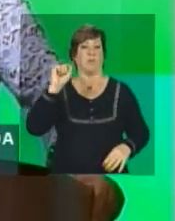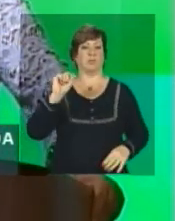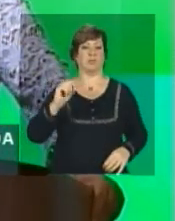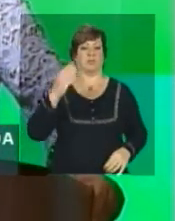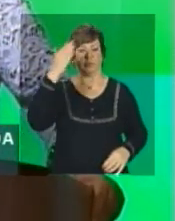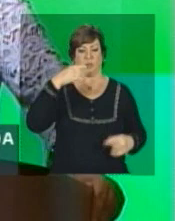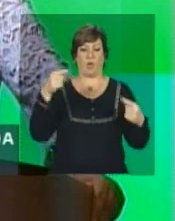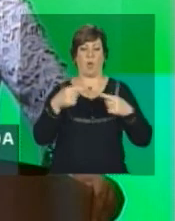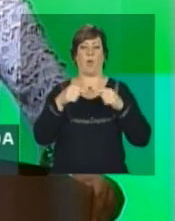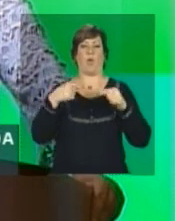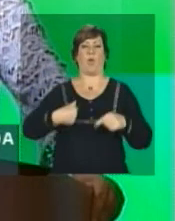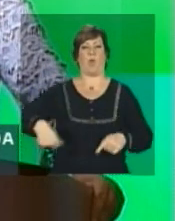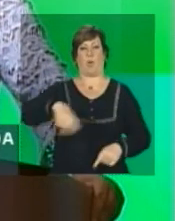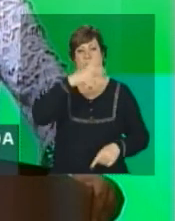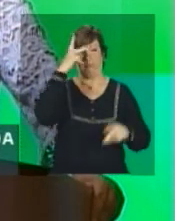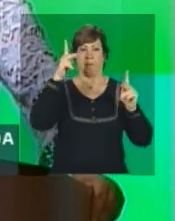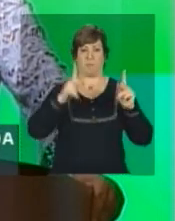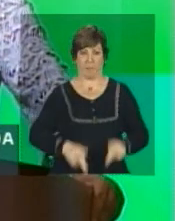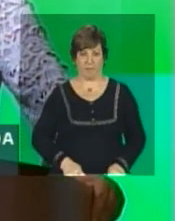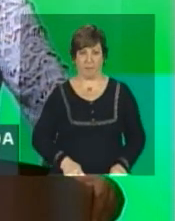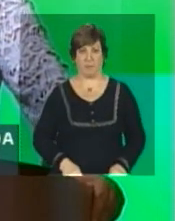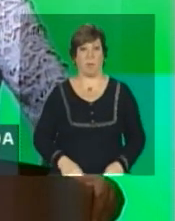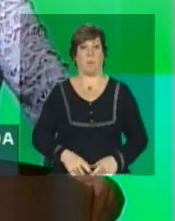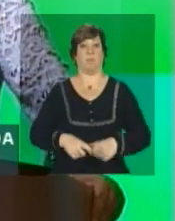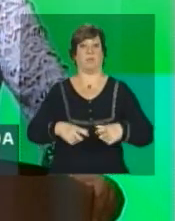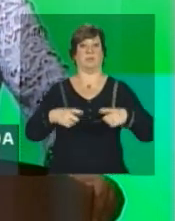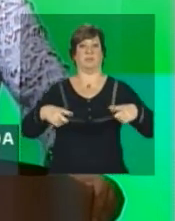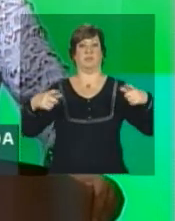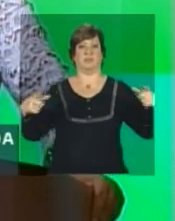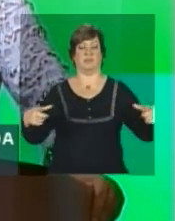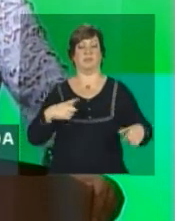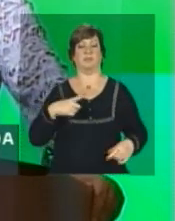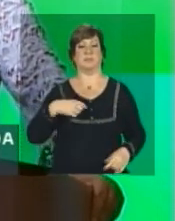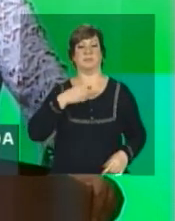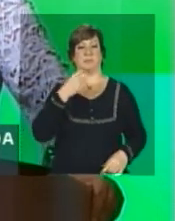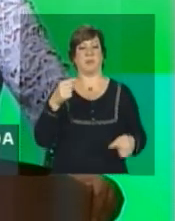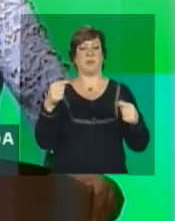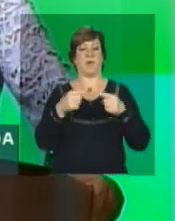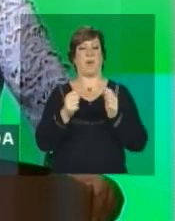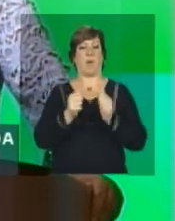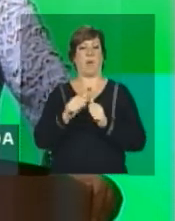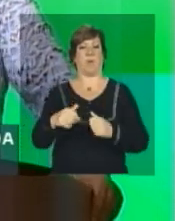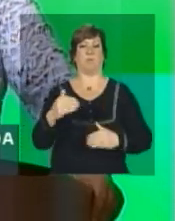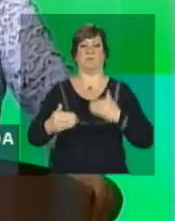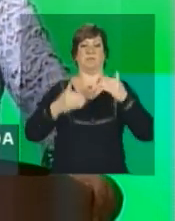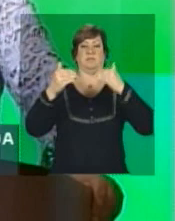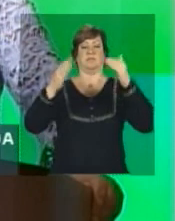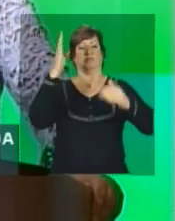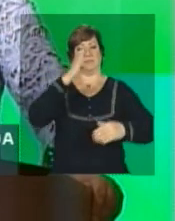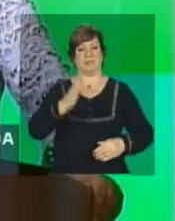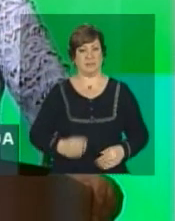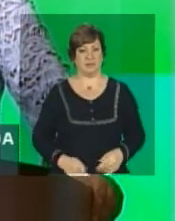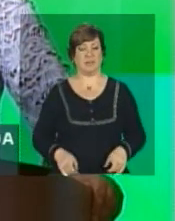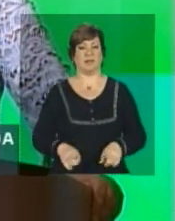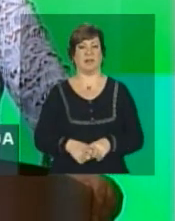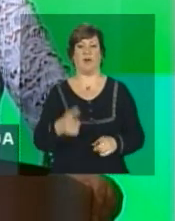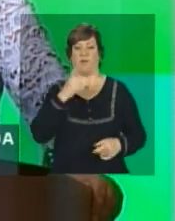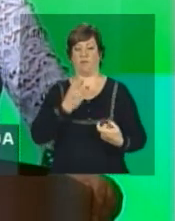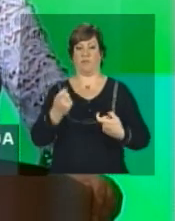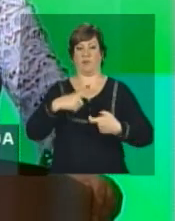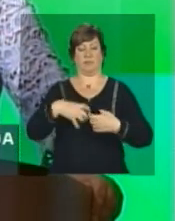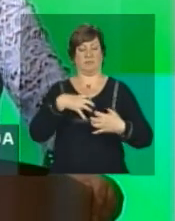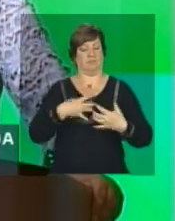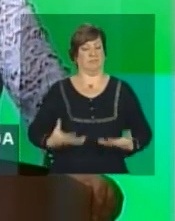nosso povo. Seu crescimento coincide com o crescimento do Brasil e com a recuperação da